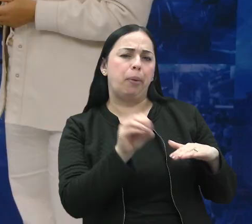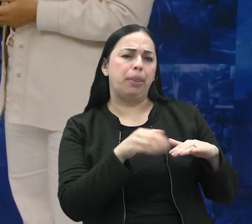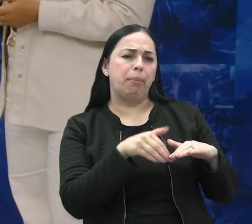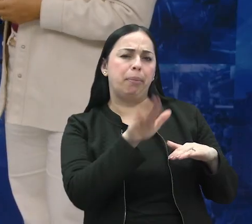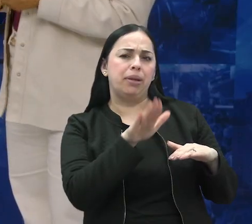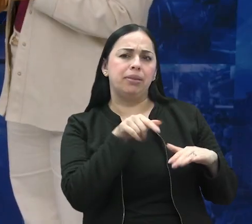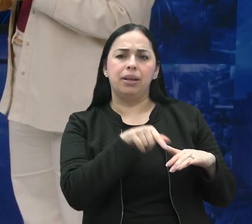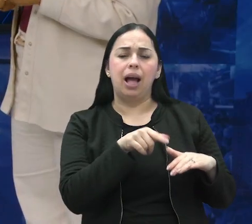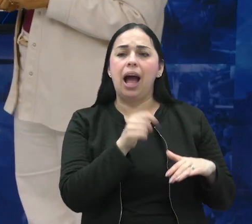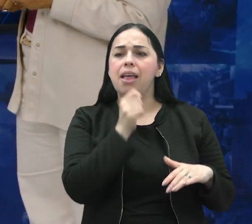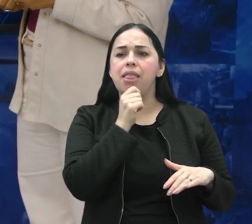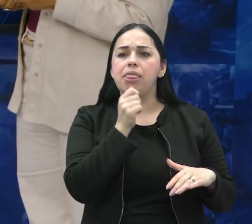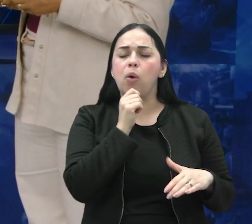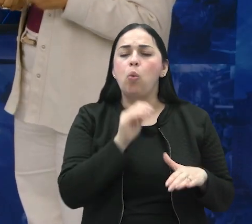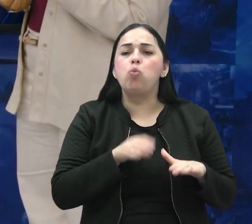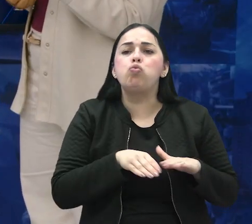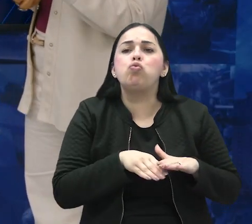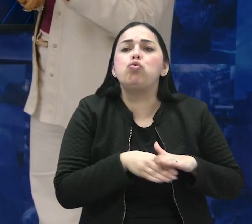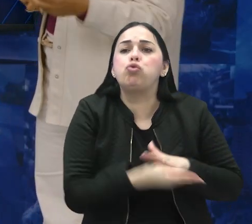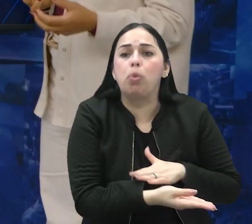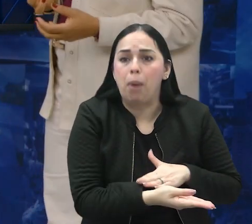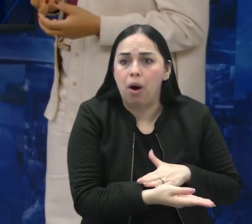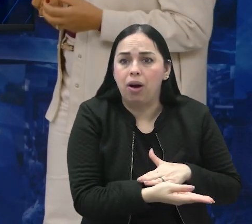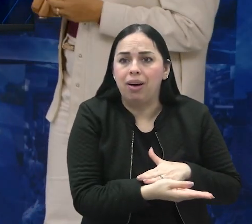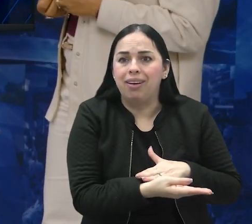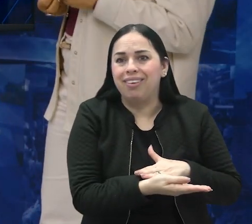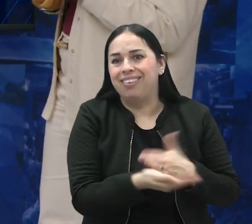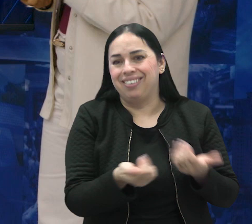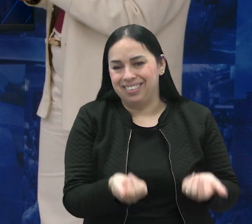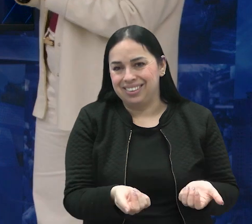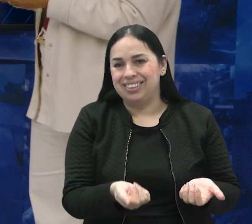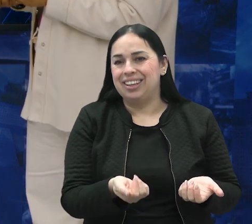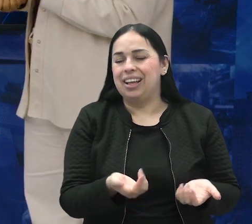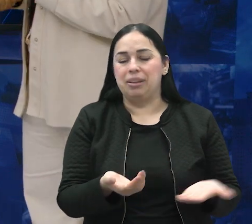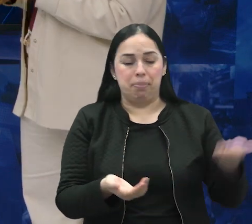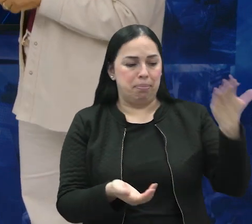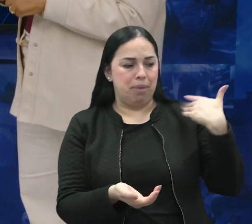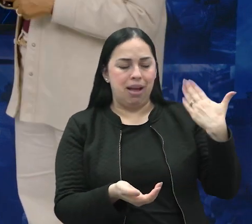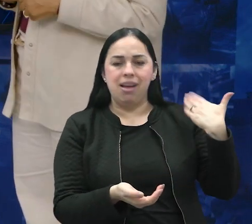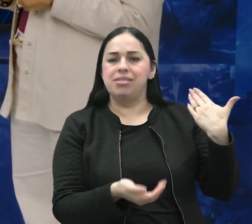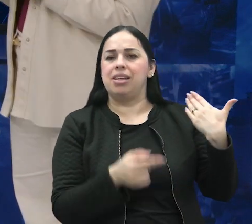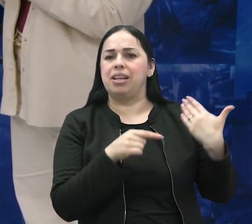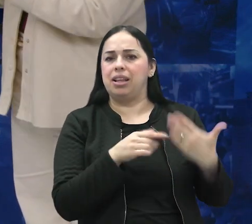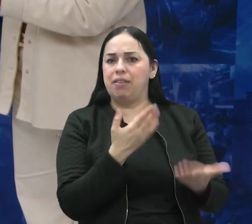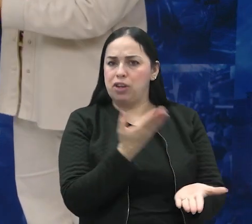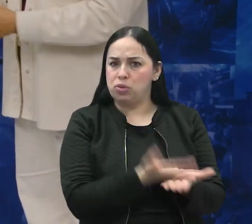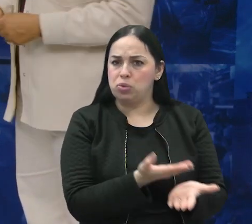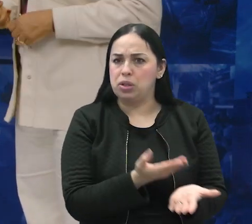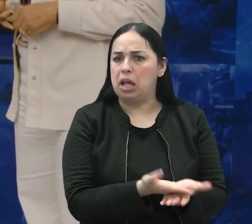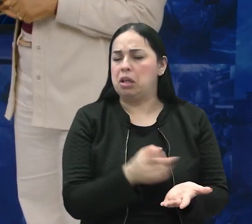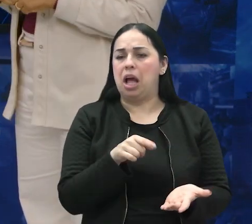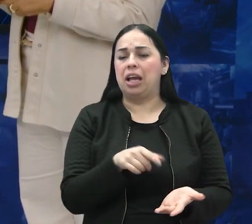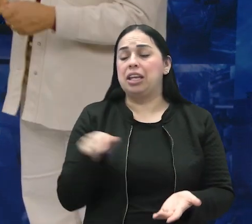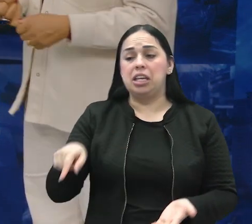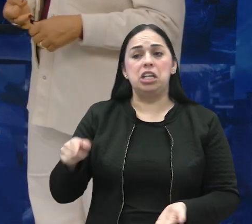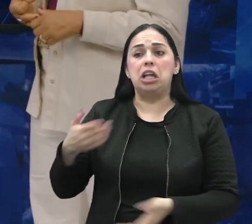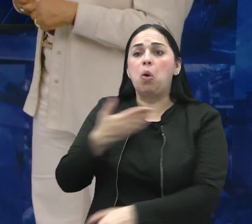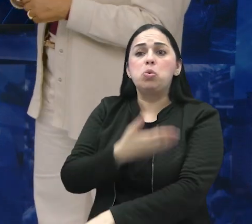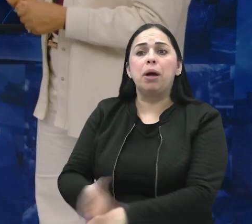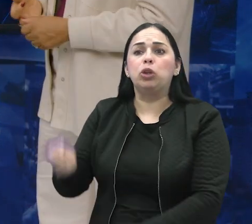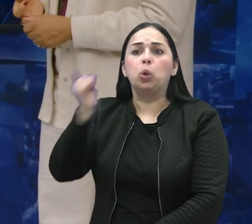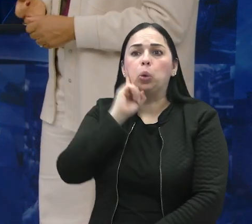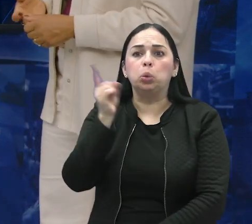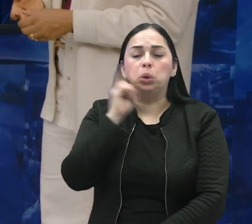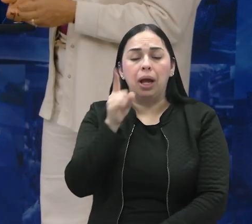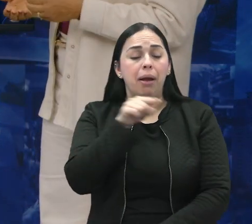para cima, ele vai o quê? Ele não pegou essa geração, ele não pegou essa fase onde isso estava na escola, estava no cotidiano, estava